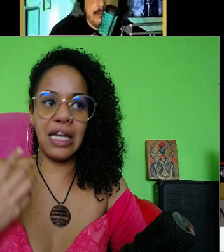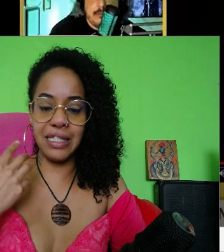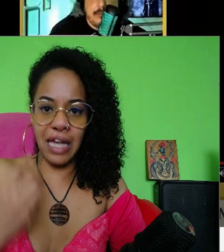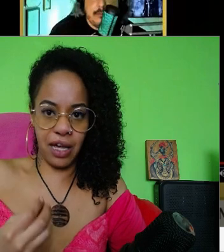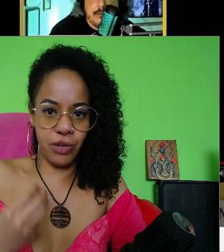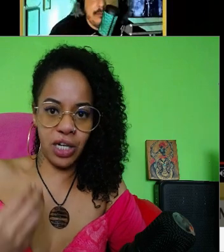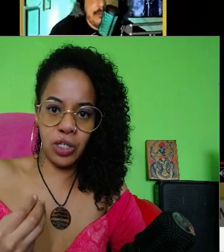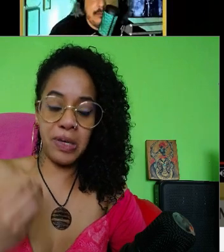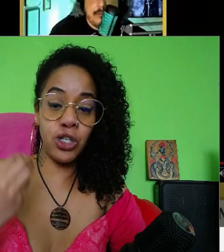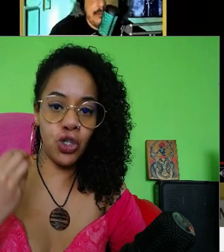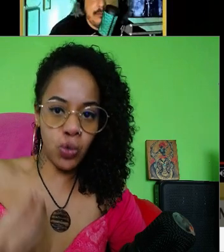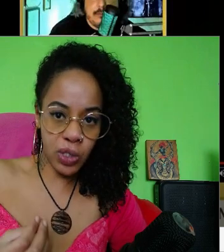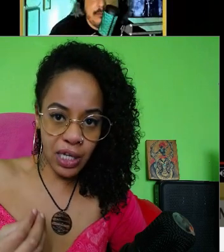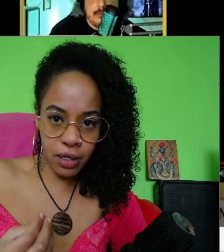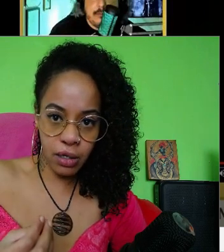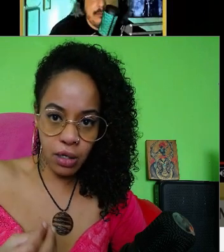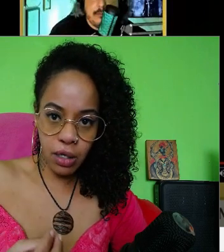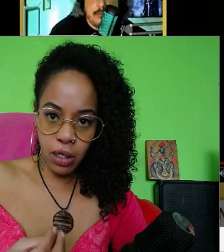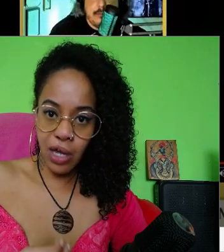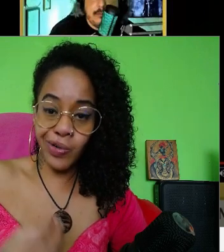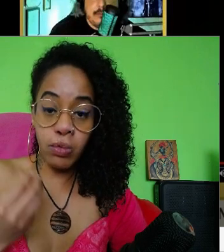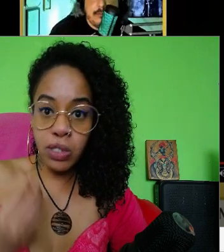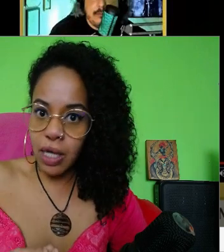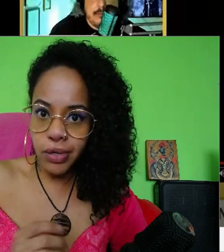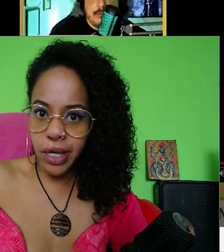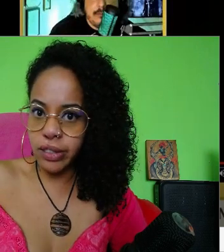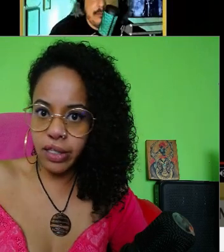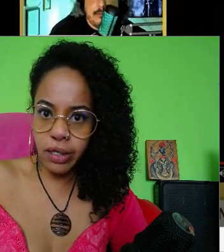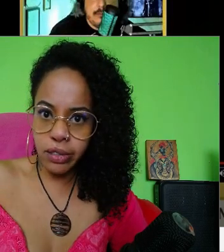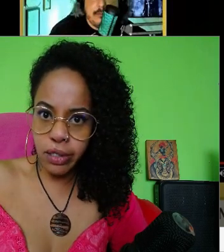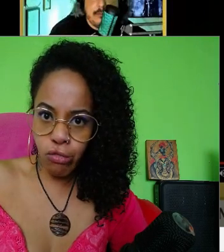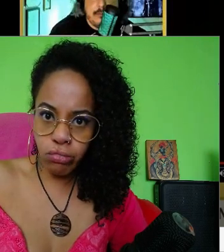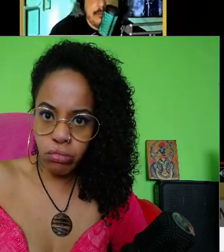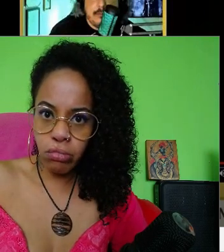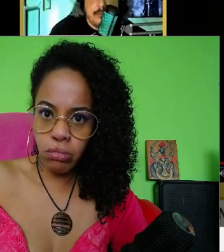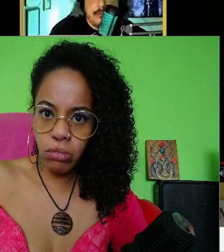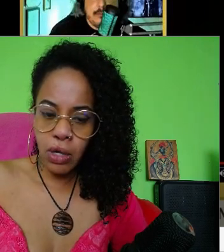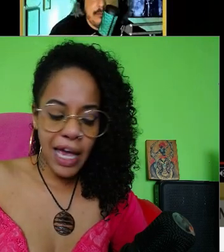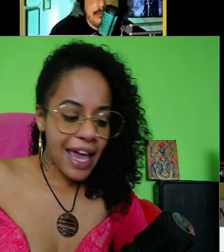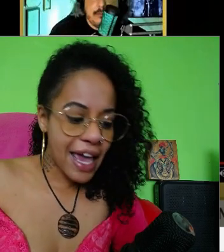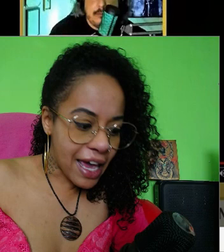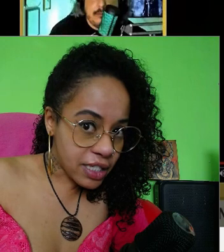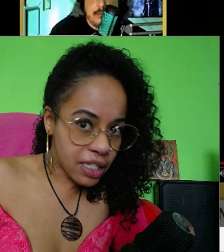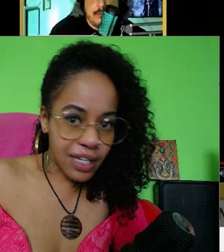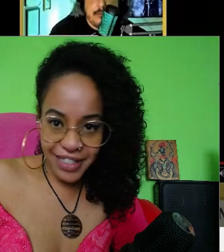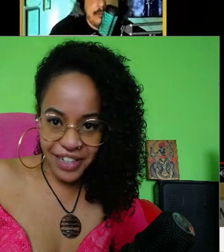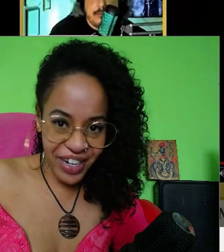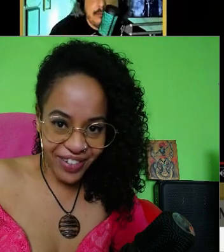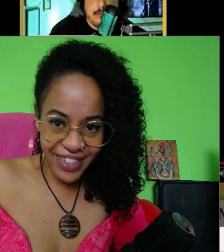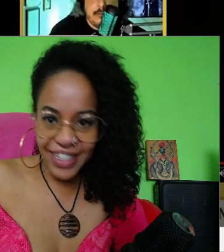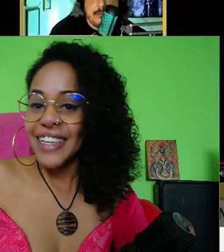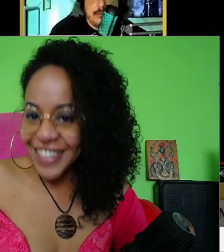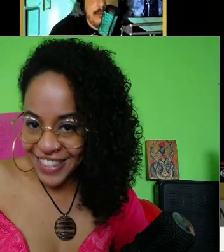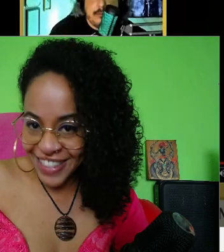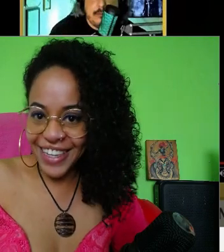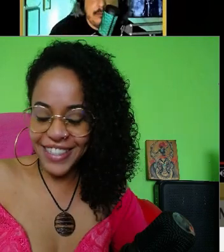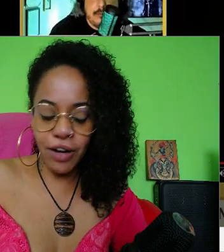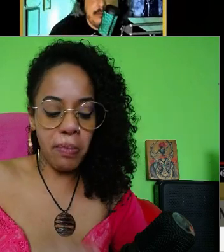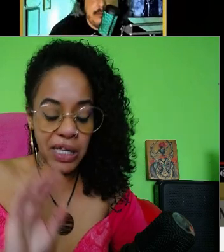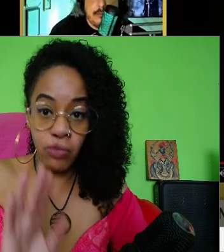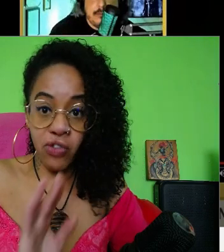assim é sério gente me ajudem eu não sei o que é citação excitação não